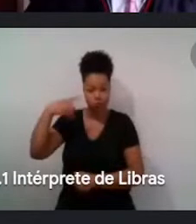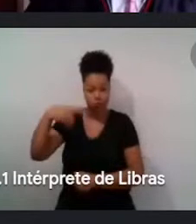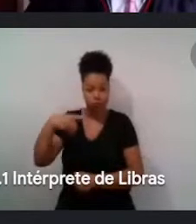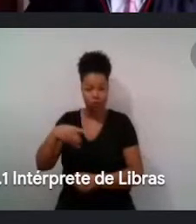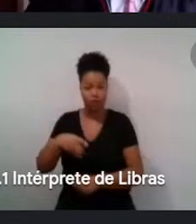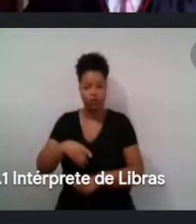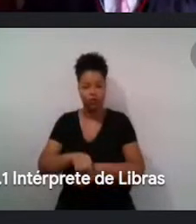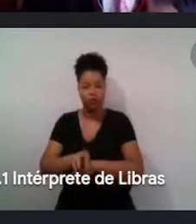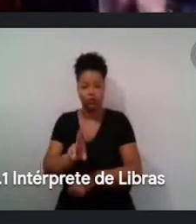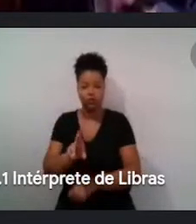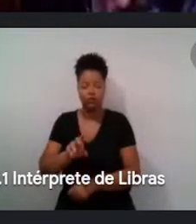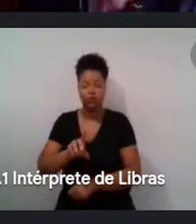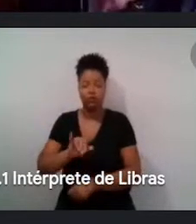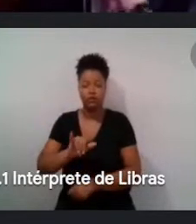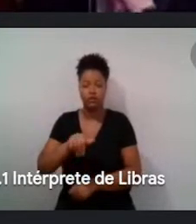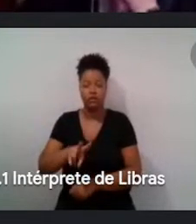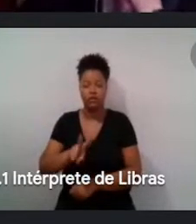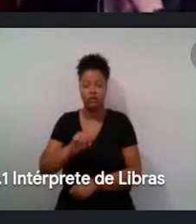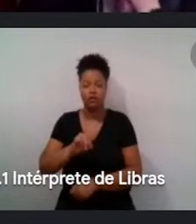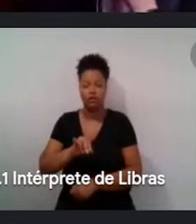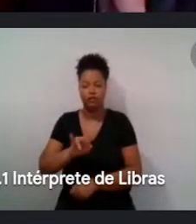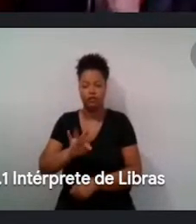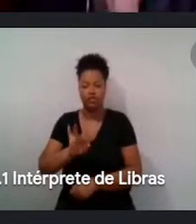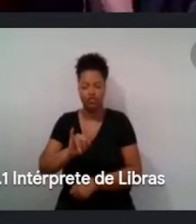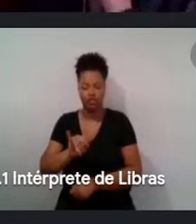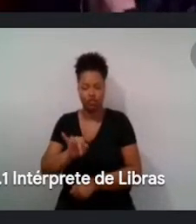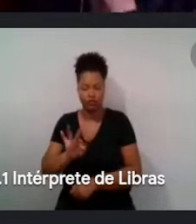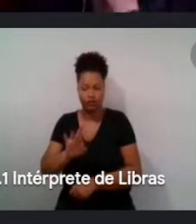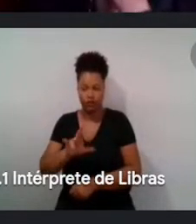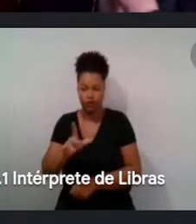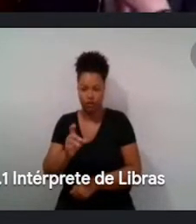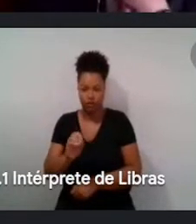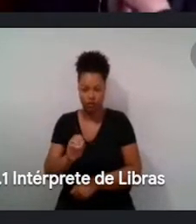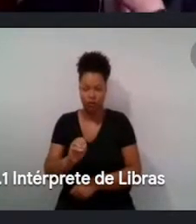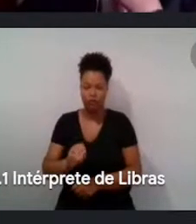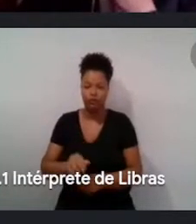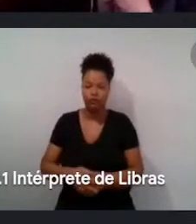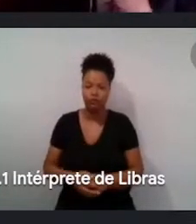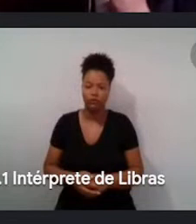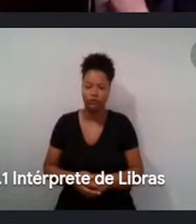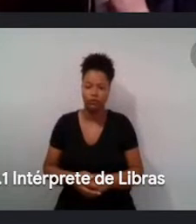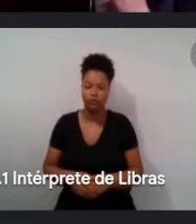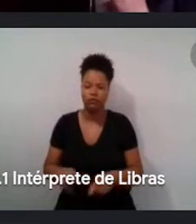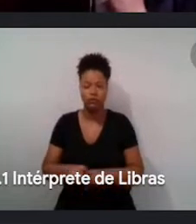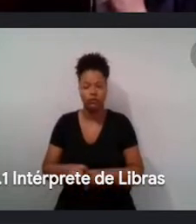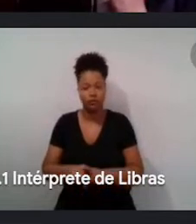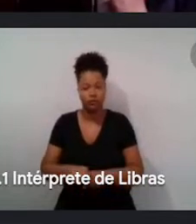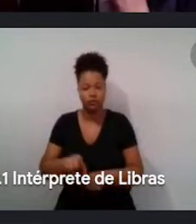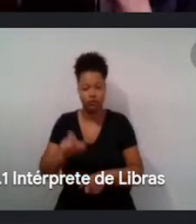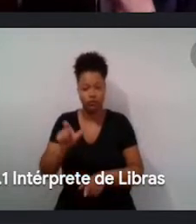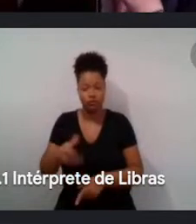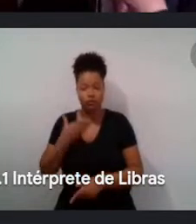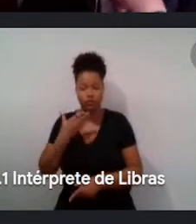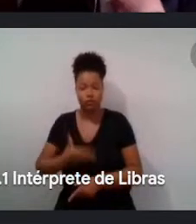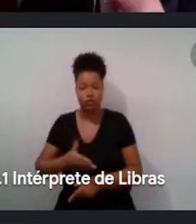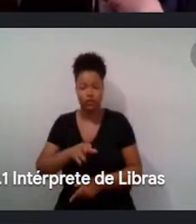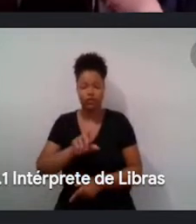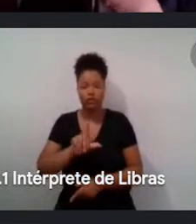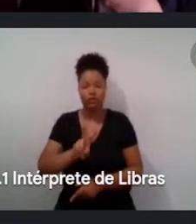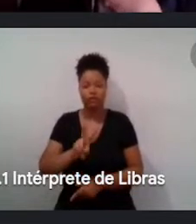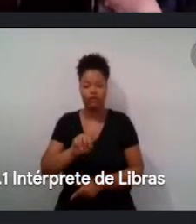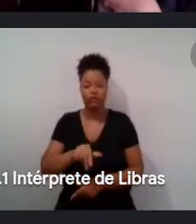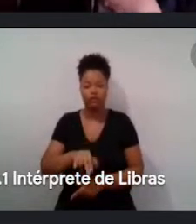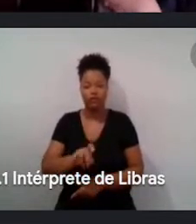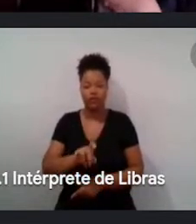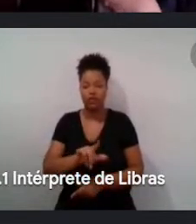Antônio Ianobit Filho e pela recorrente Vandelúcia e o